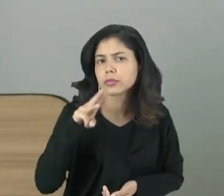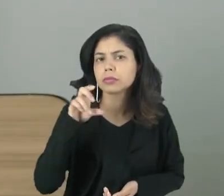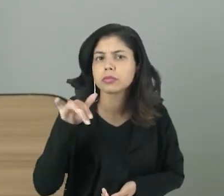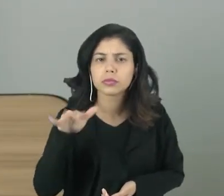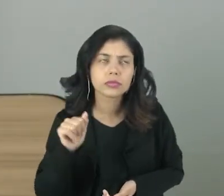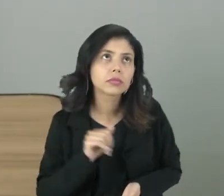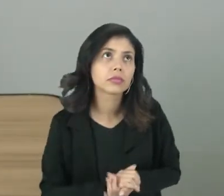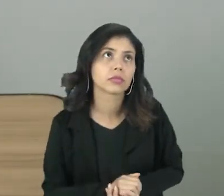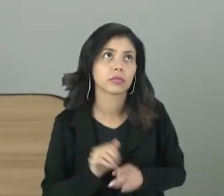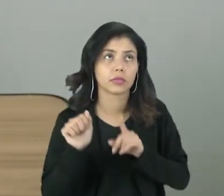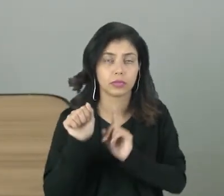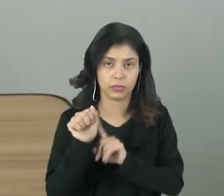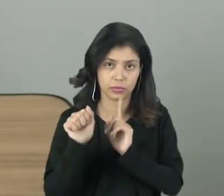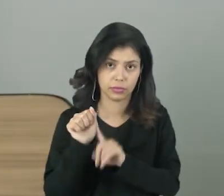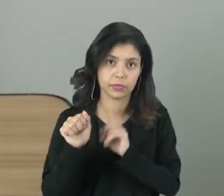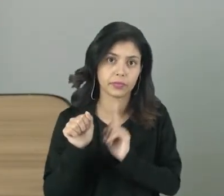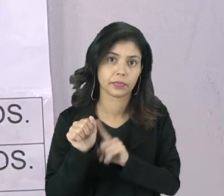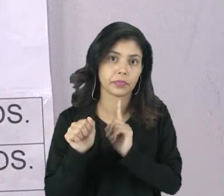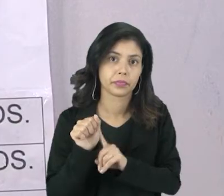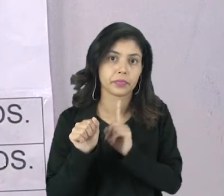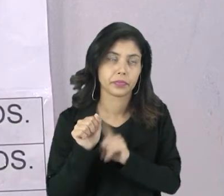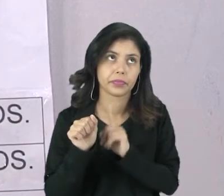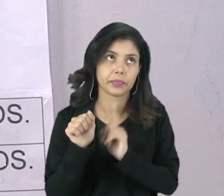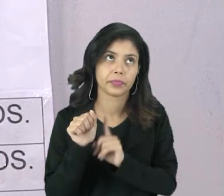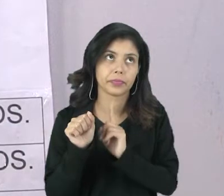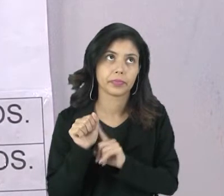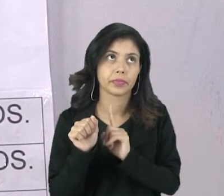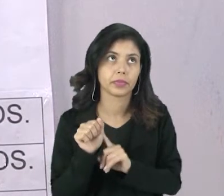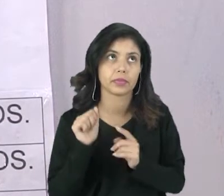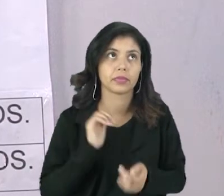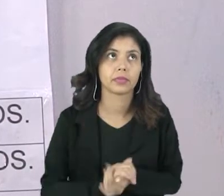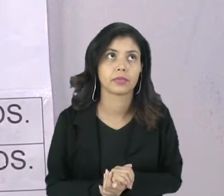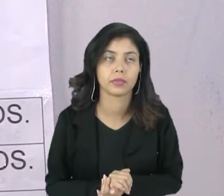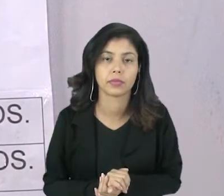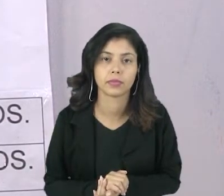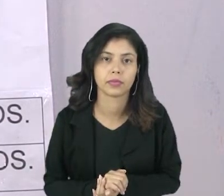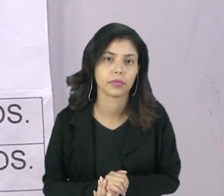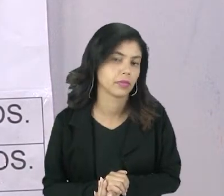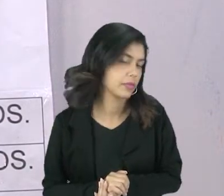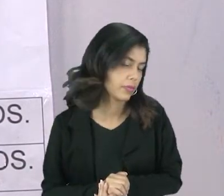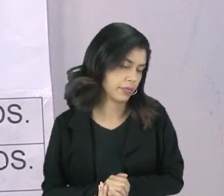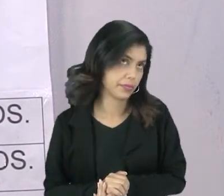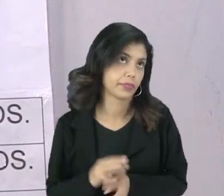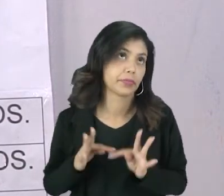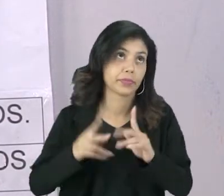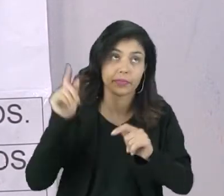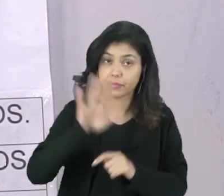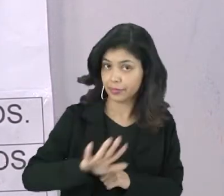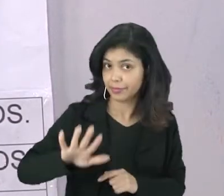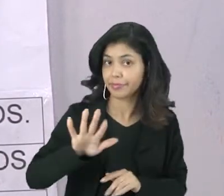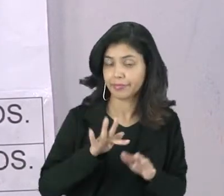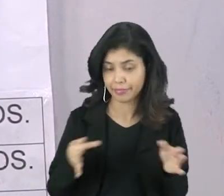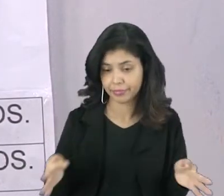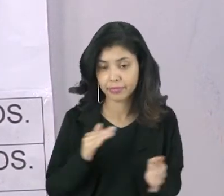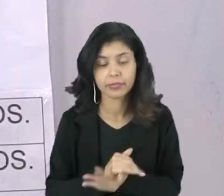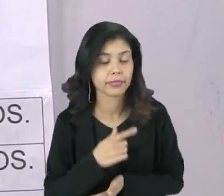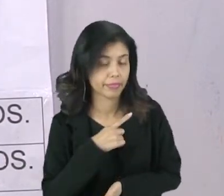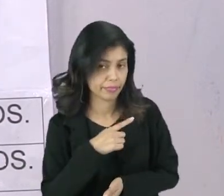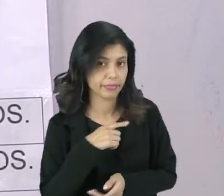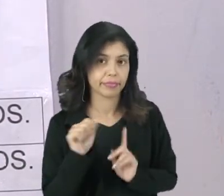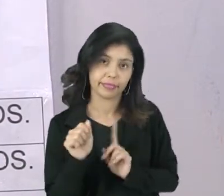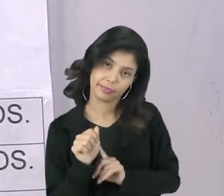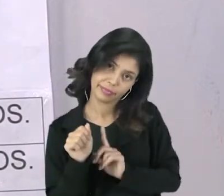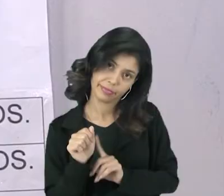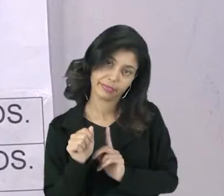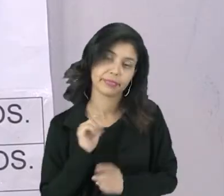A inicia com a letra a e crianças mas todas as frases que estão aqui